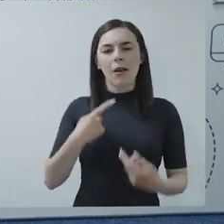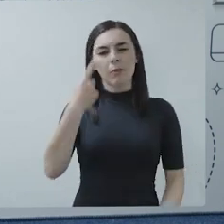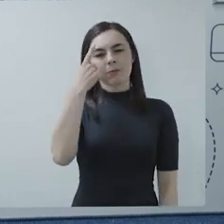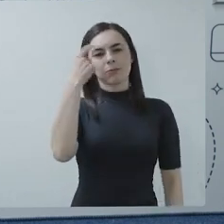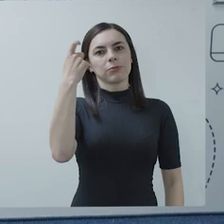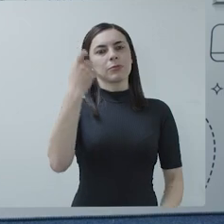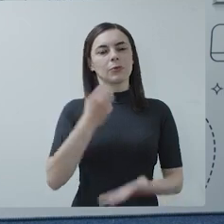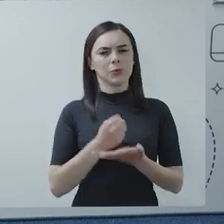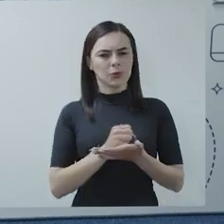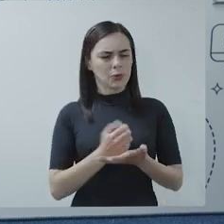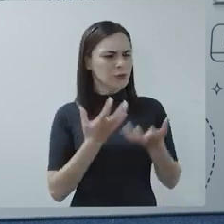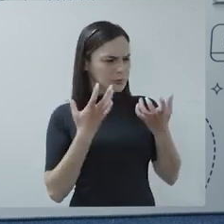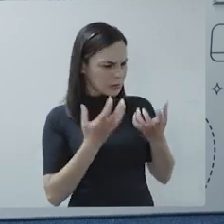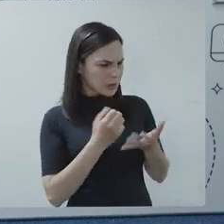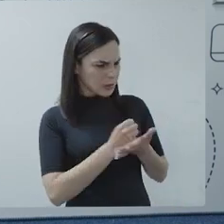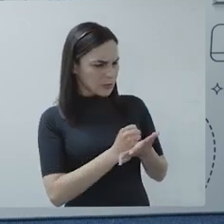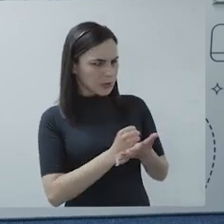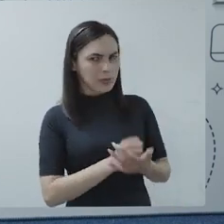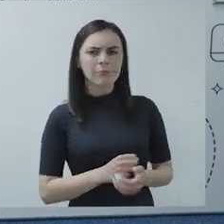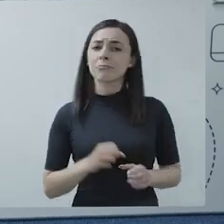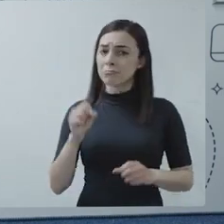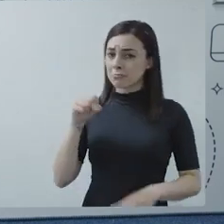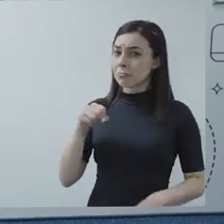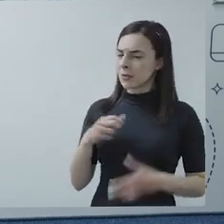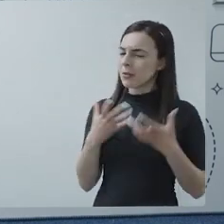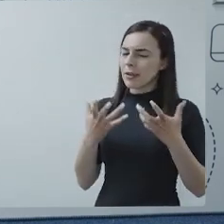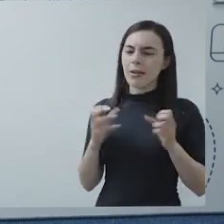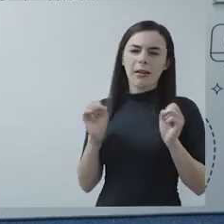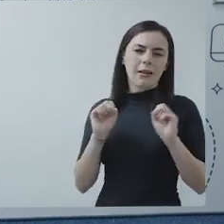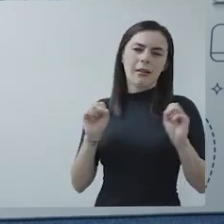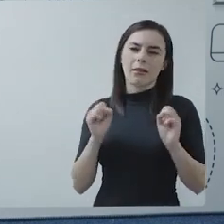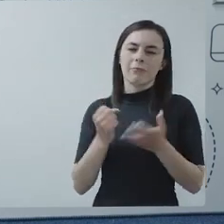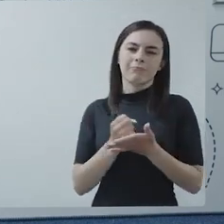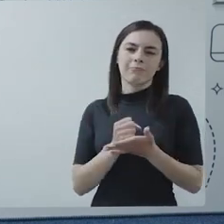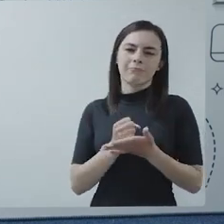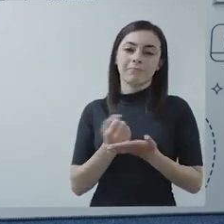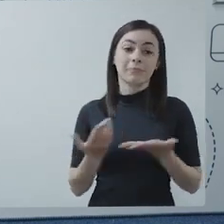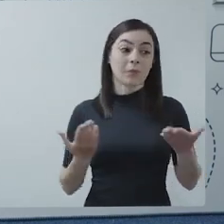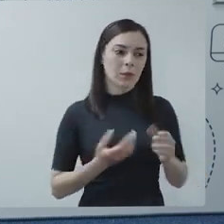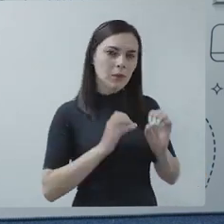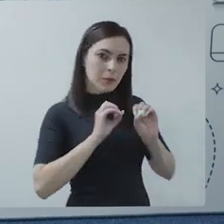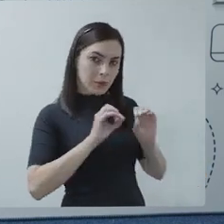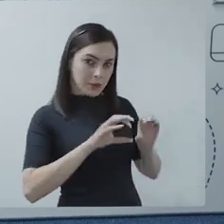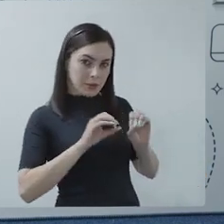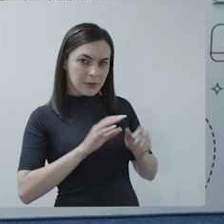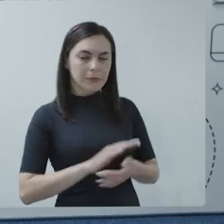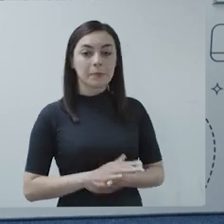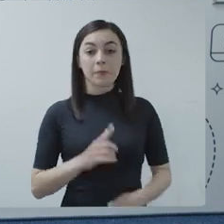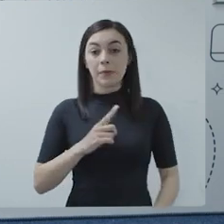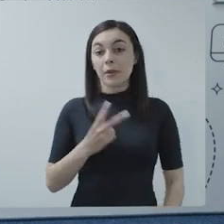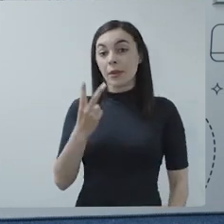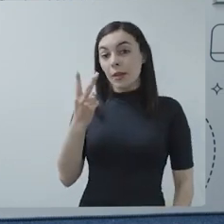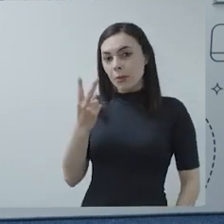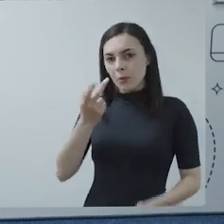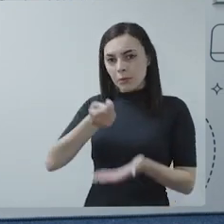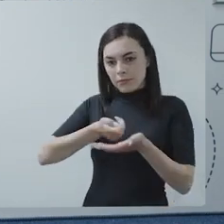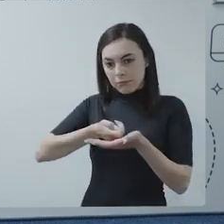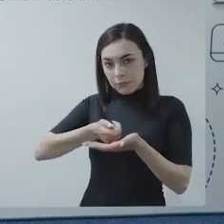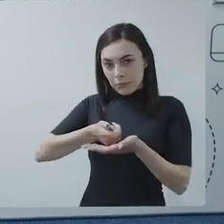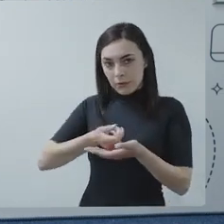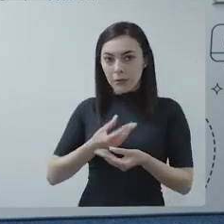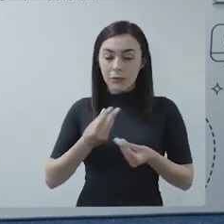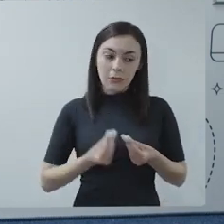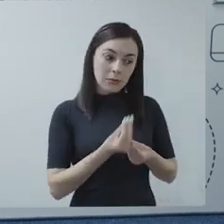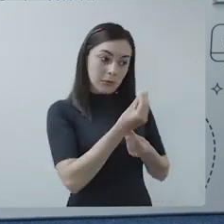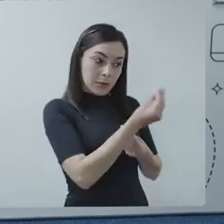jogo. Você quer jogar comigo? Eu quero todo jogo. Então eu vou ensinar para você. Eu tenho duas bolinhas de gude, tá? Eu vou dar